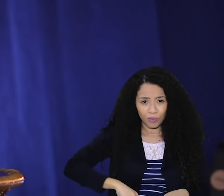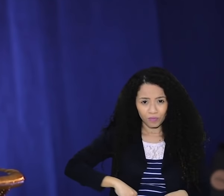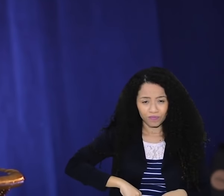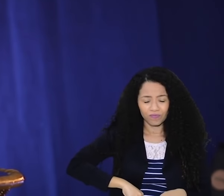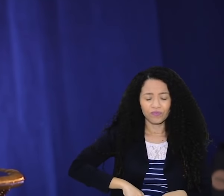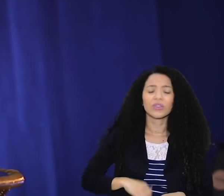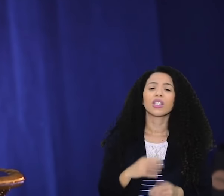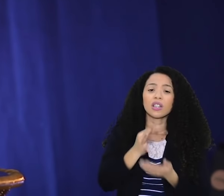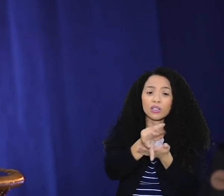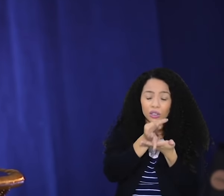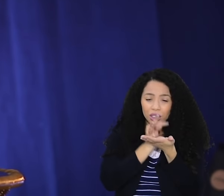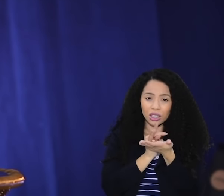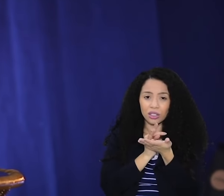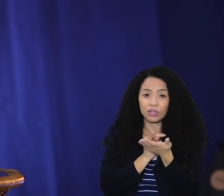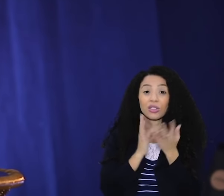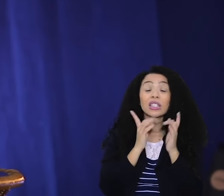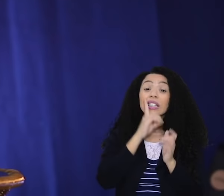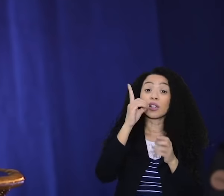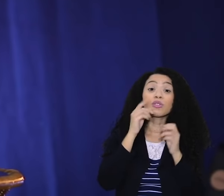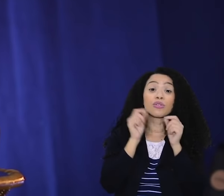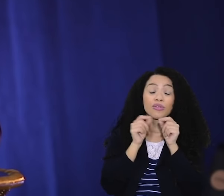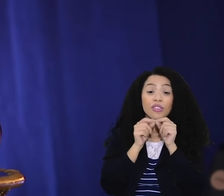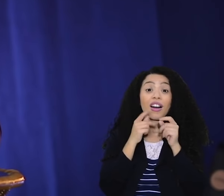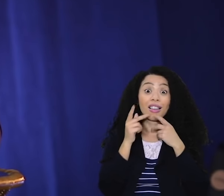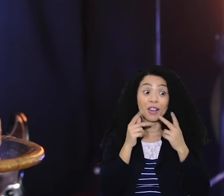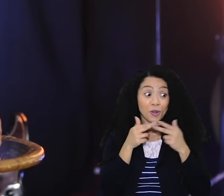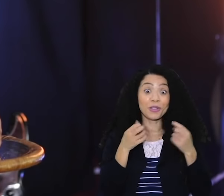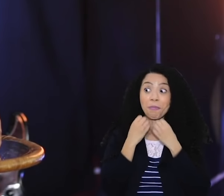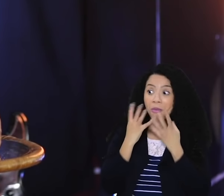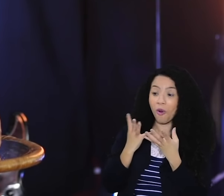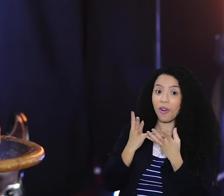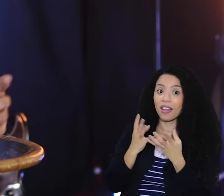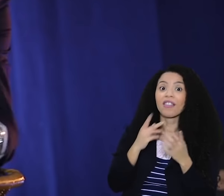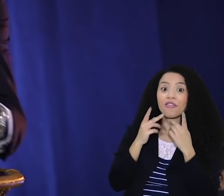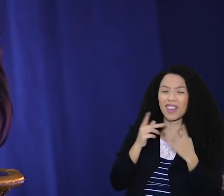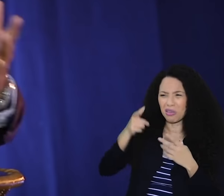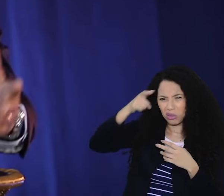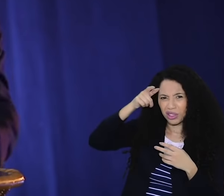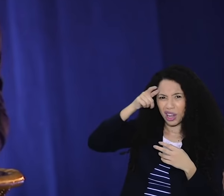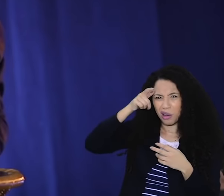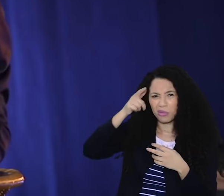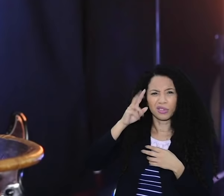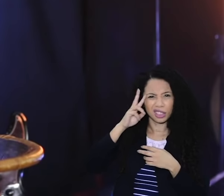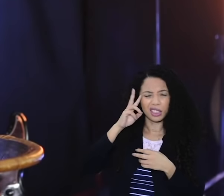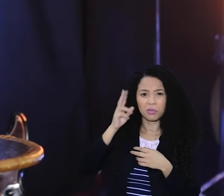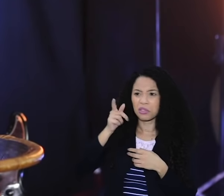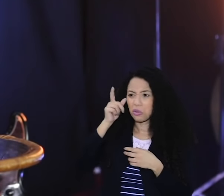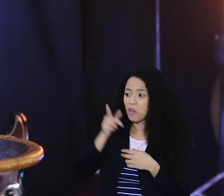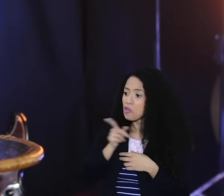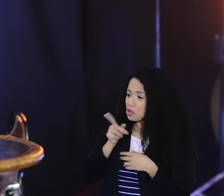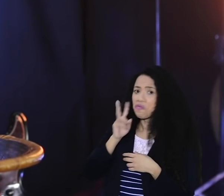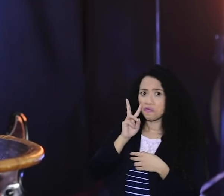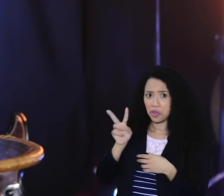O texto de Jó, no início do livro, Deus faz um elogio a ele e fala com Satanás, conforme aquele texto narra, dizendo